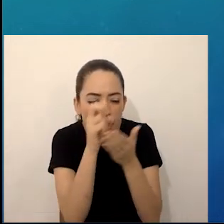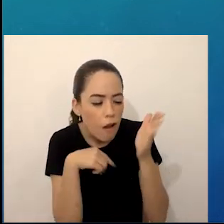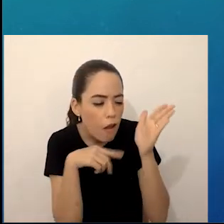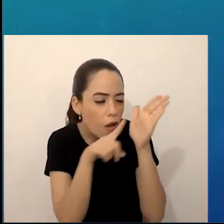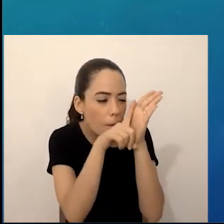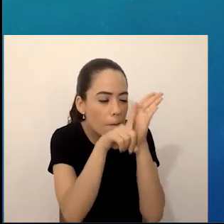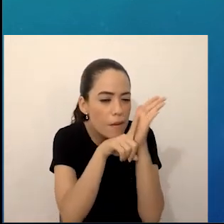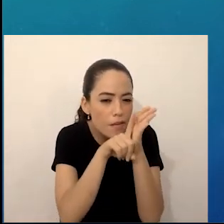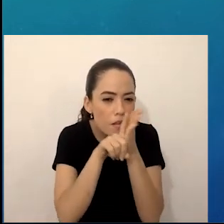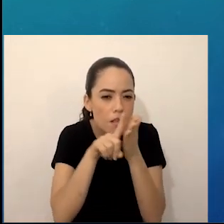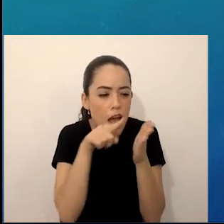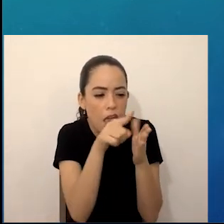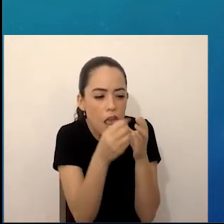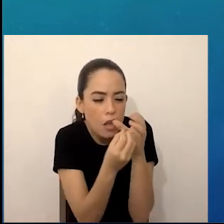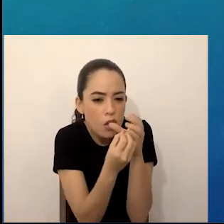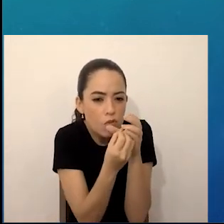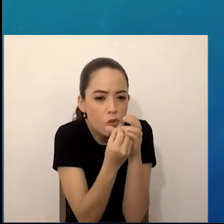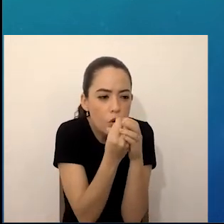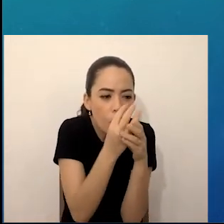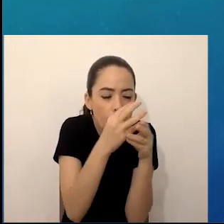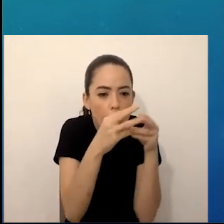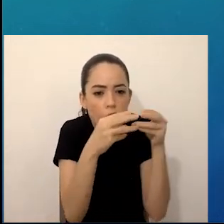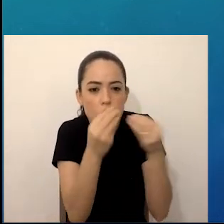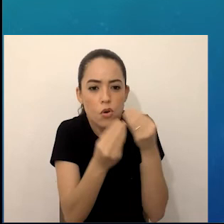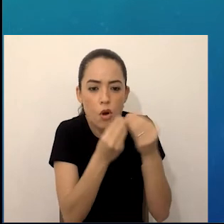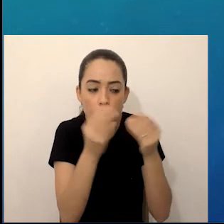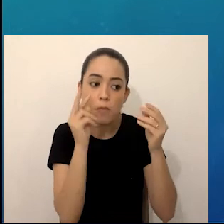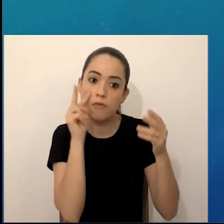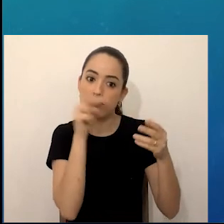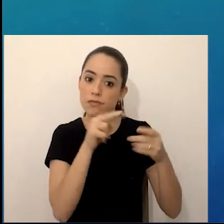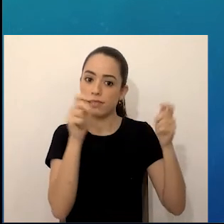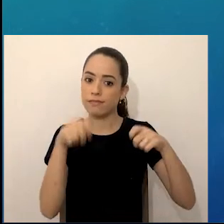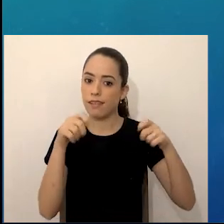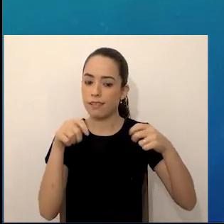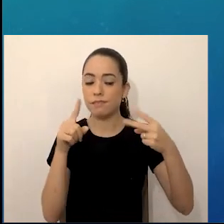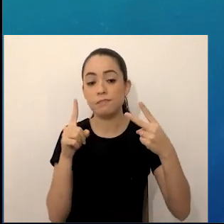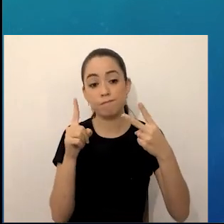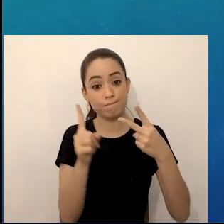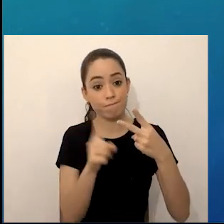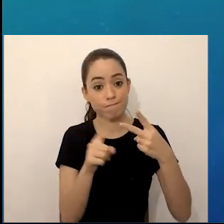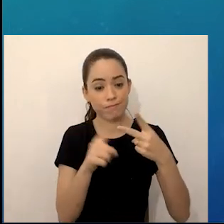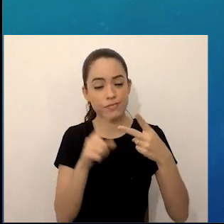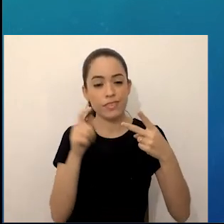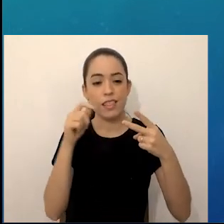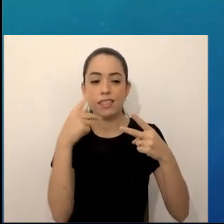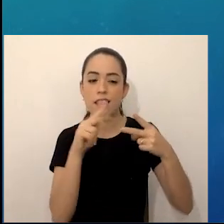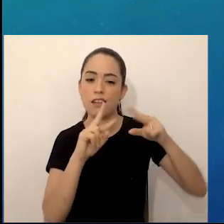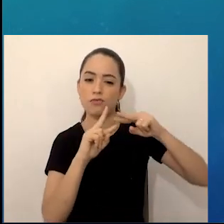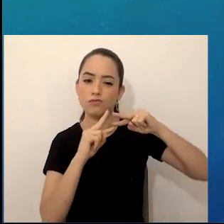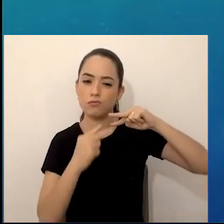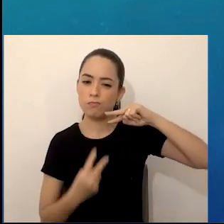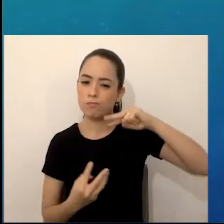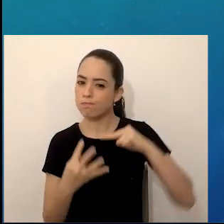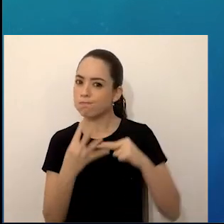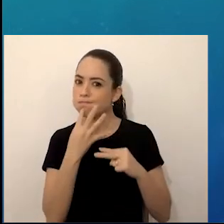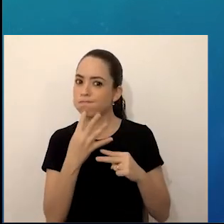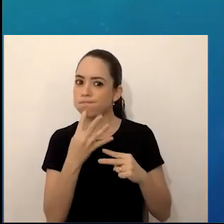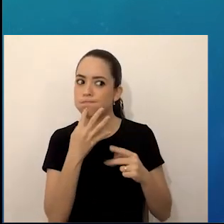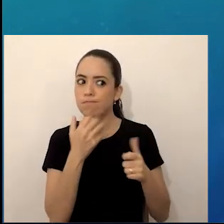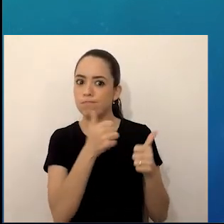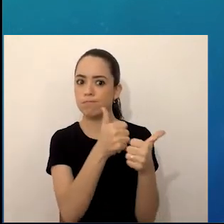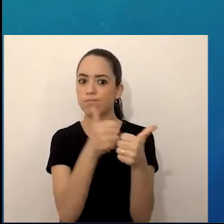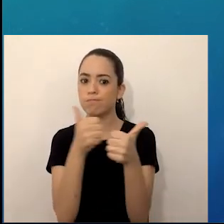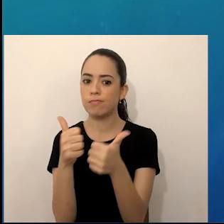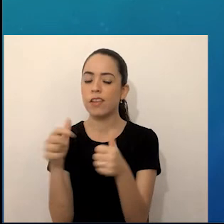embriogênese. Sobre a Drosophila, temos grande conhecimento genético disponível, além